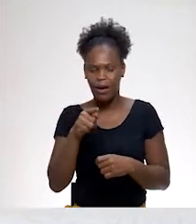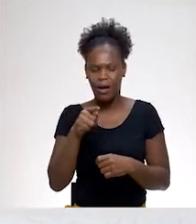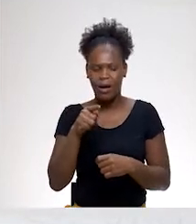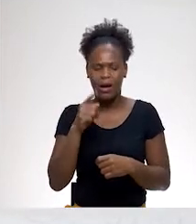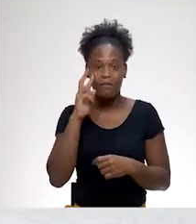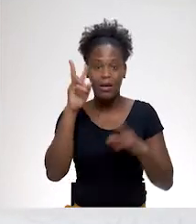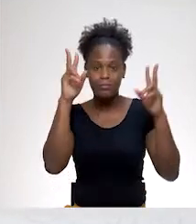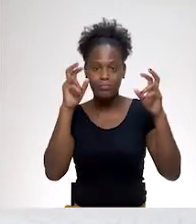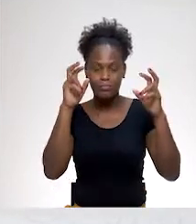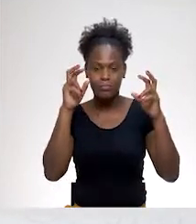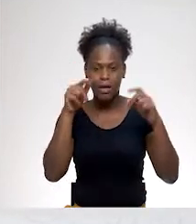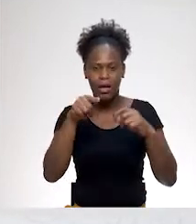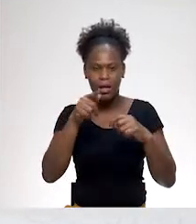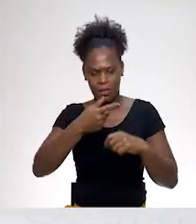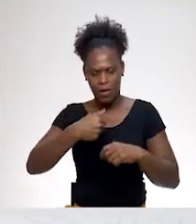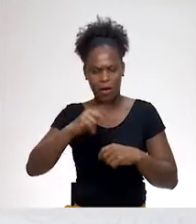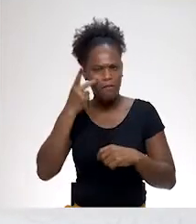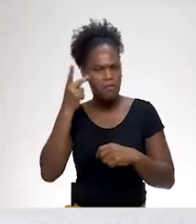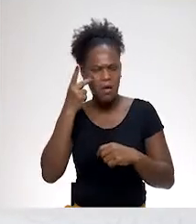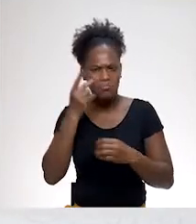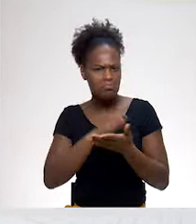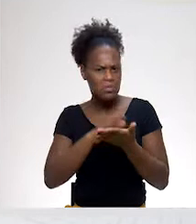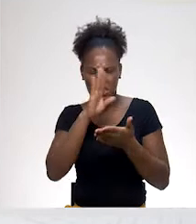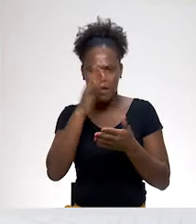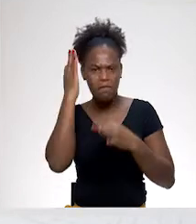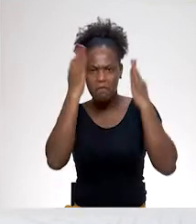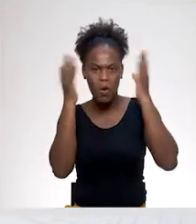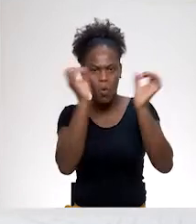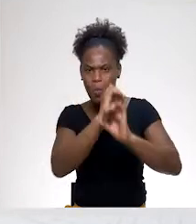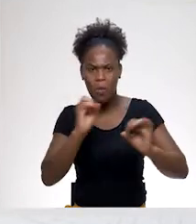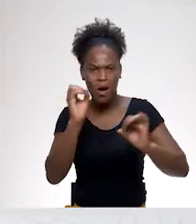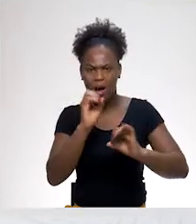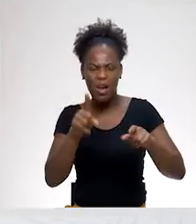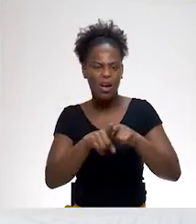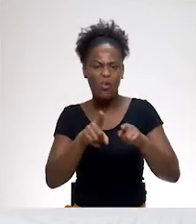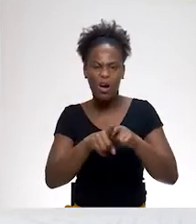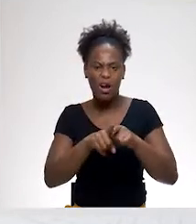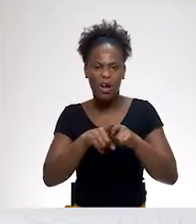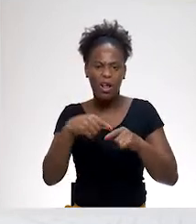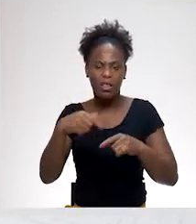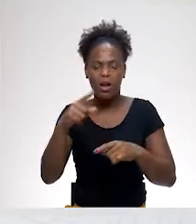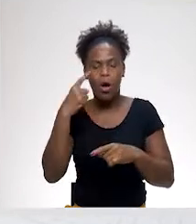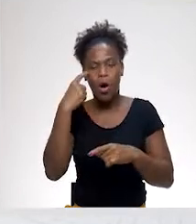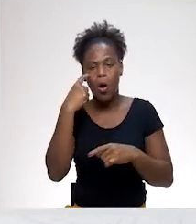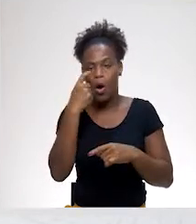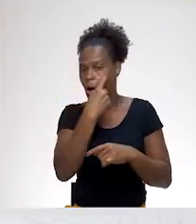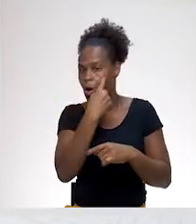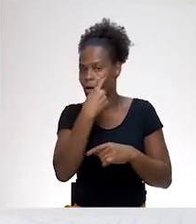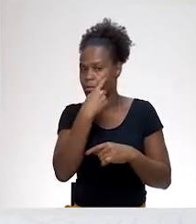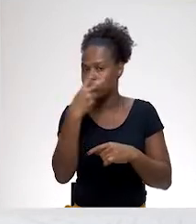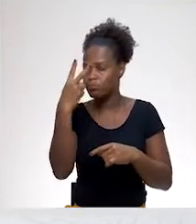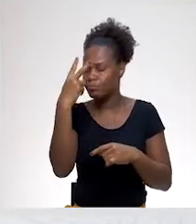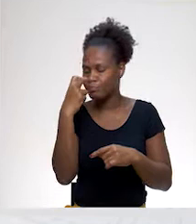alguma vez, ou certa vez, a dizer que viver sem filosofar é o que se chama ter os olhos